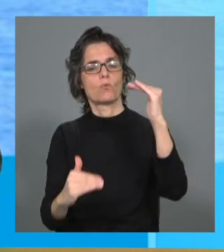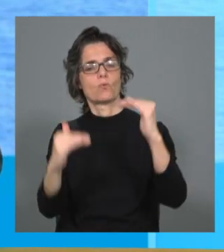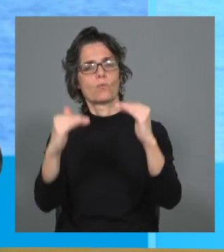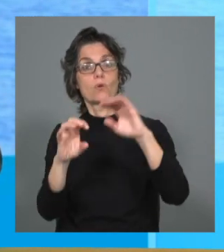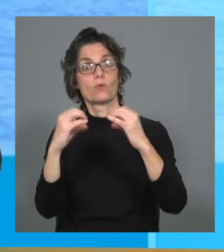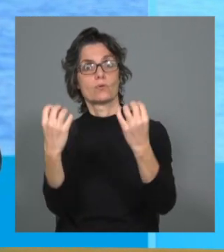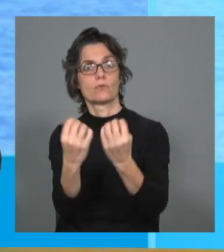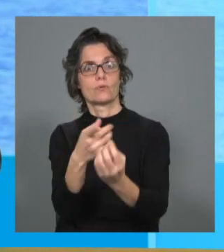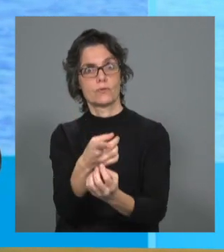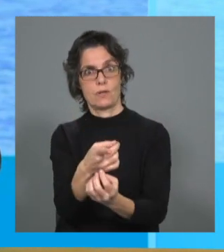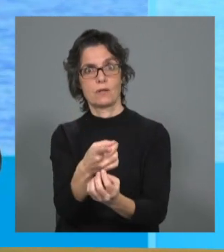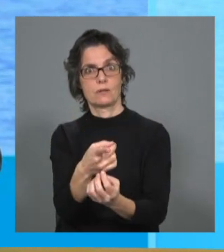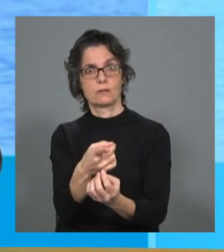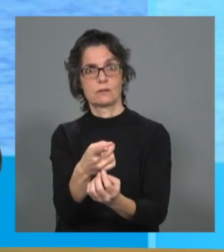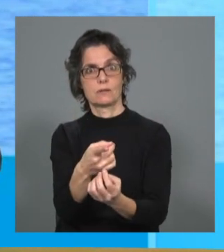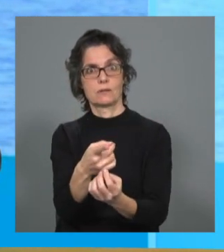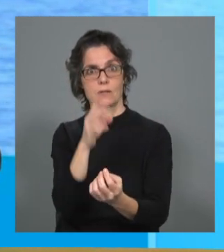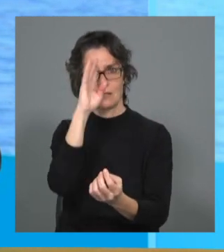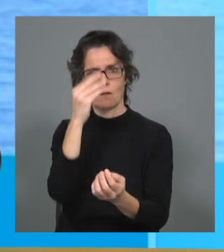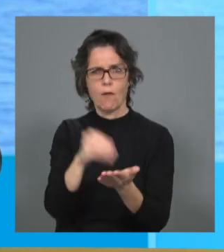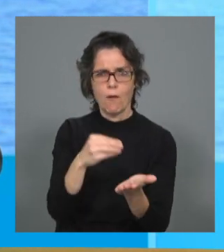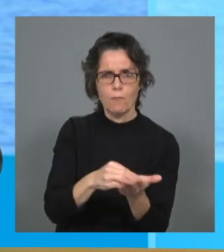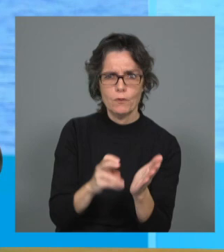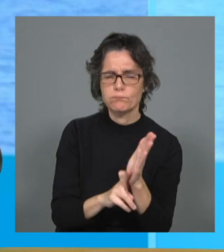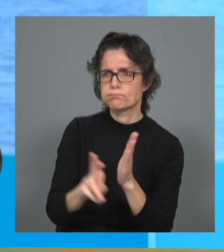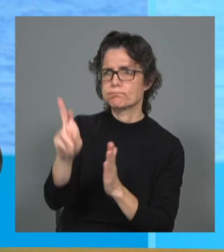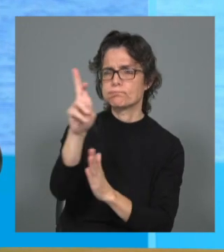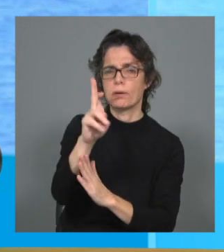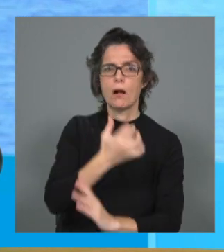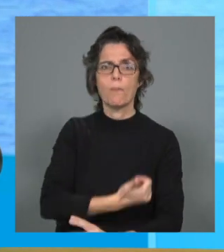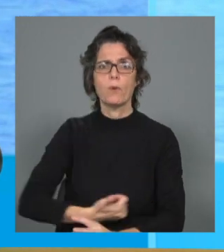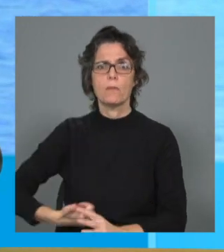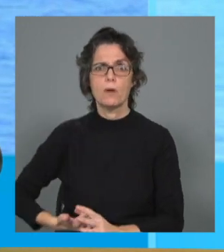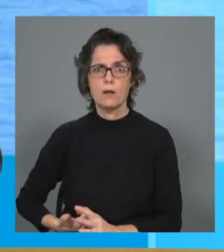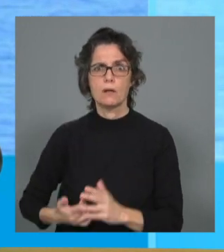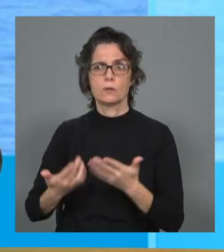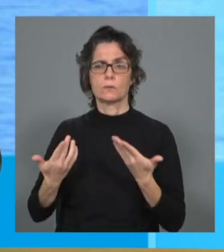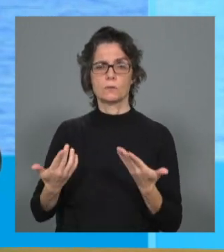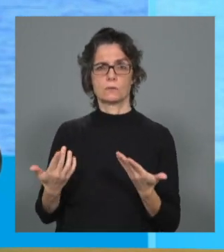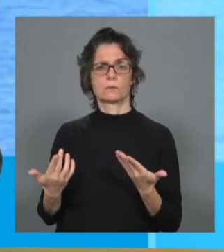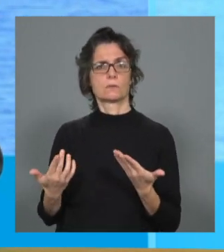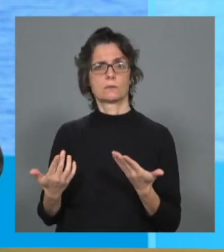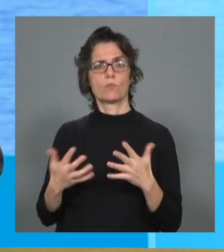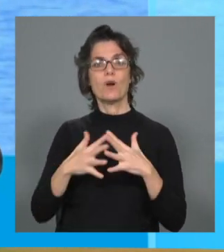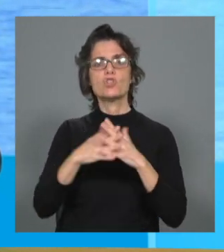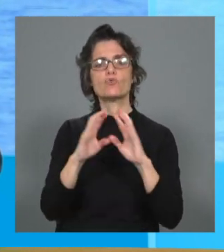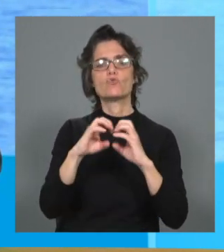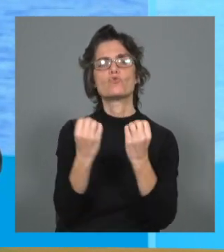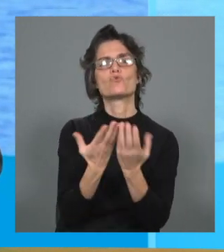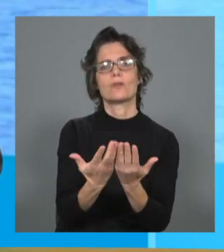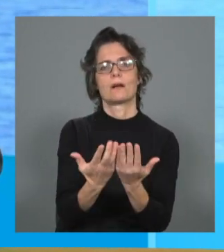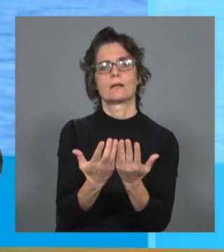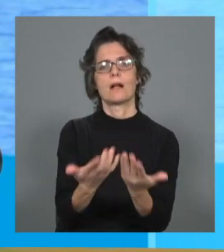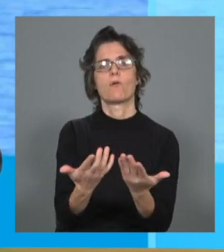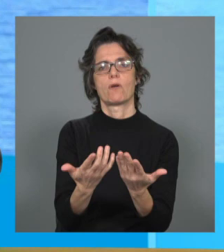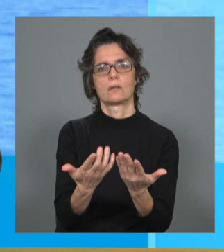enorme de gente mais empobrecida, sem emprego, ou seja, a estrutura social deu de si